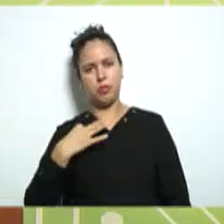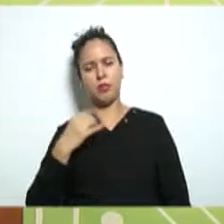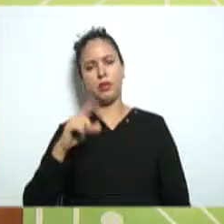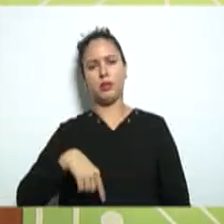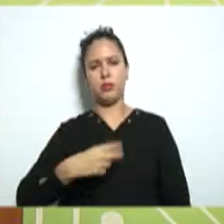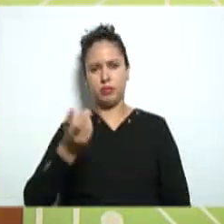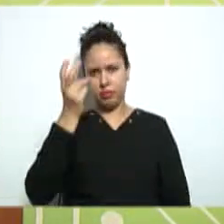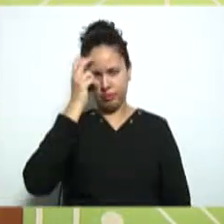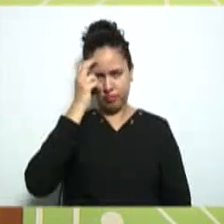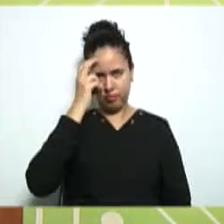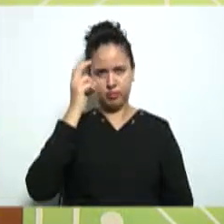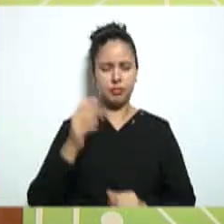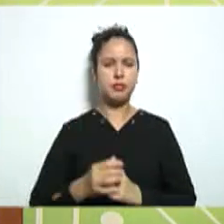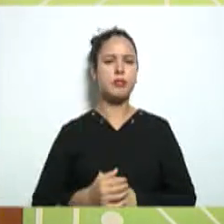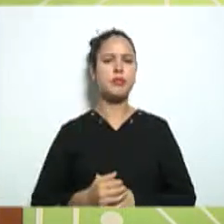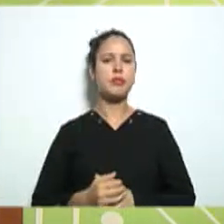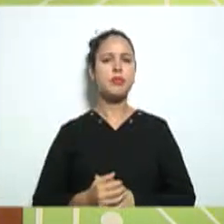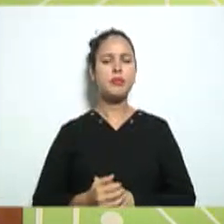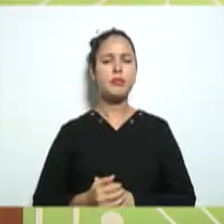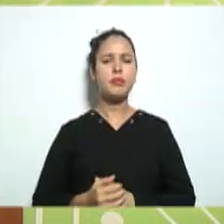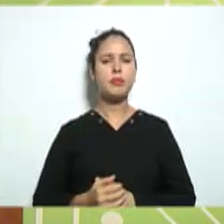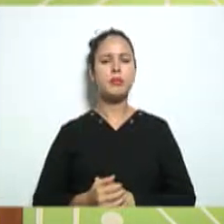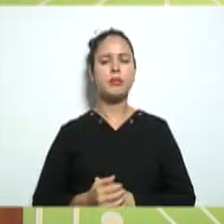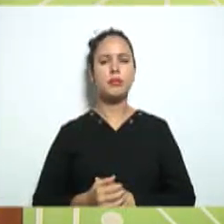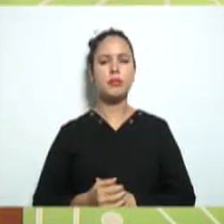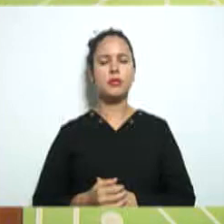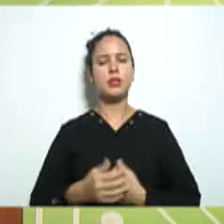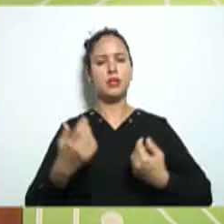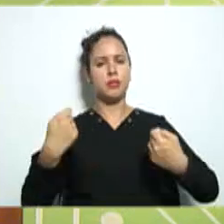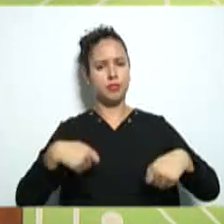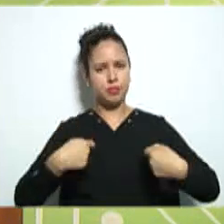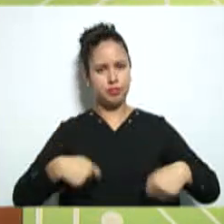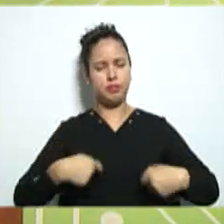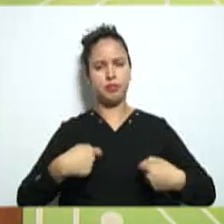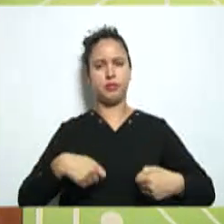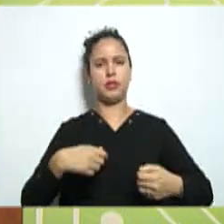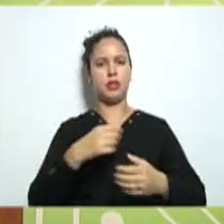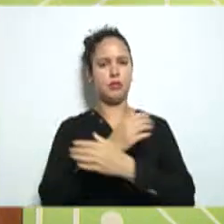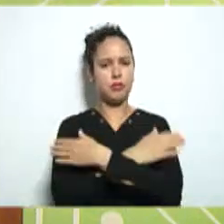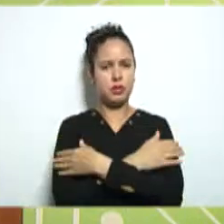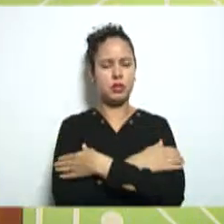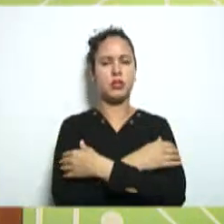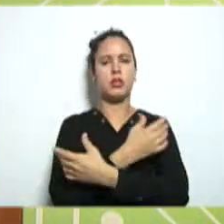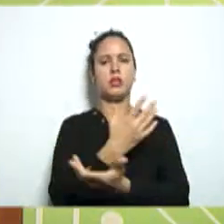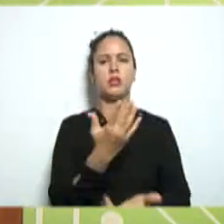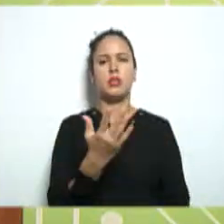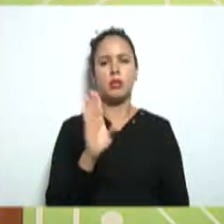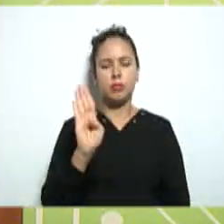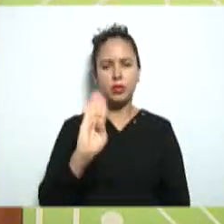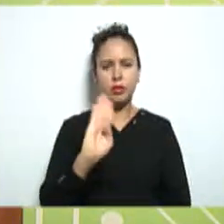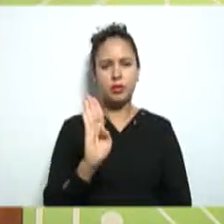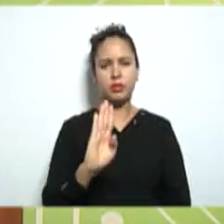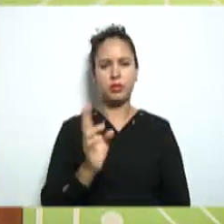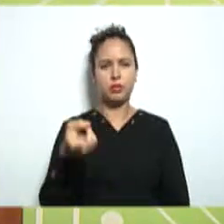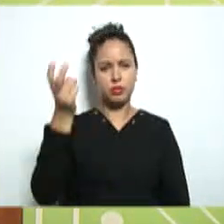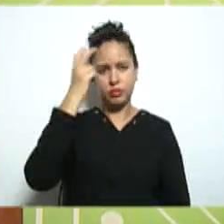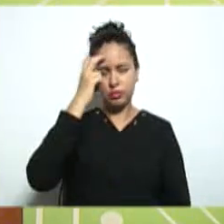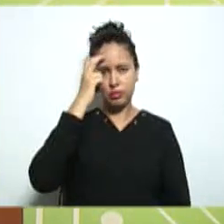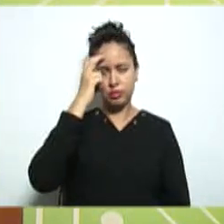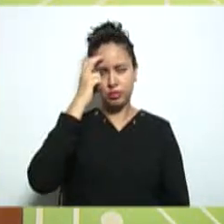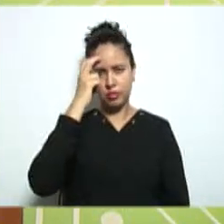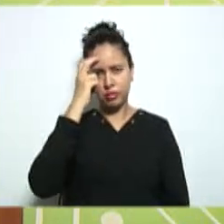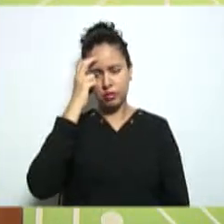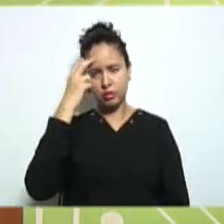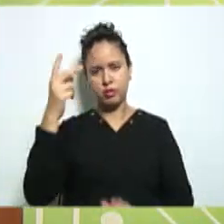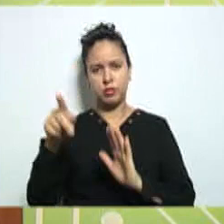a satisfação dessas necessidades física, biológica e cultural a partir da ação